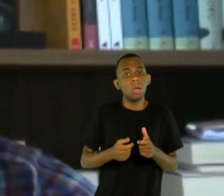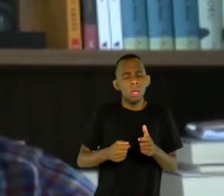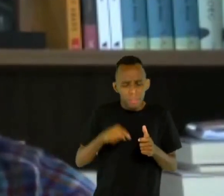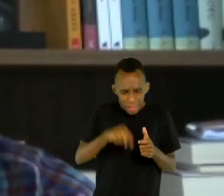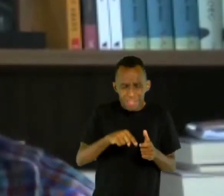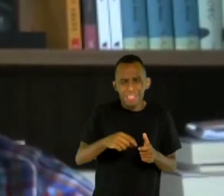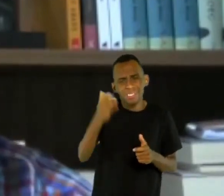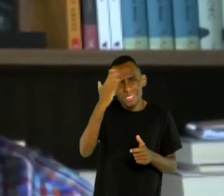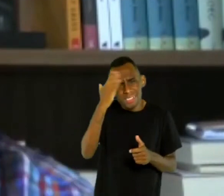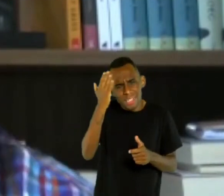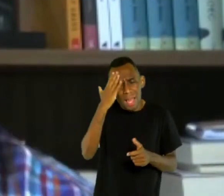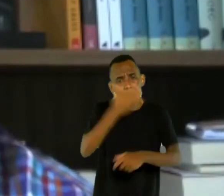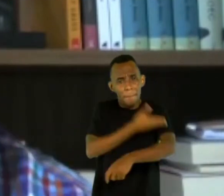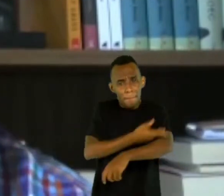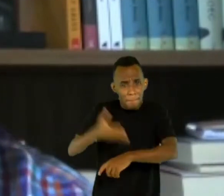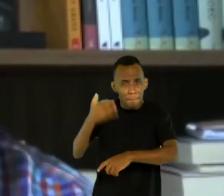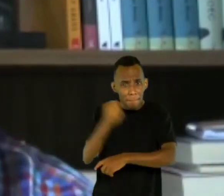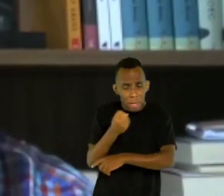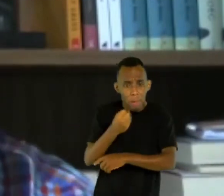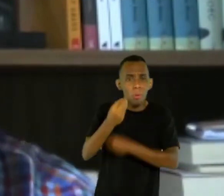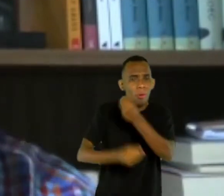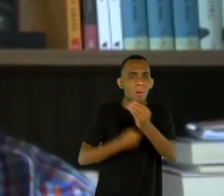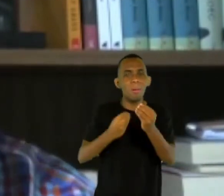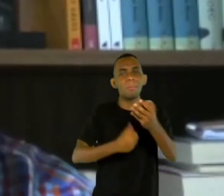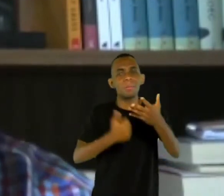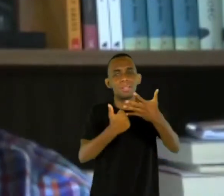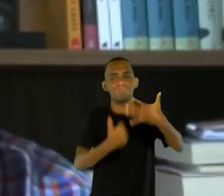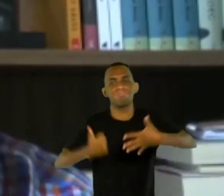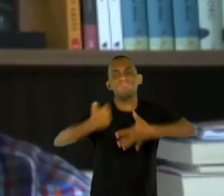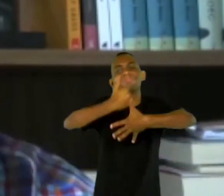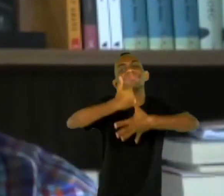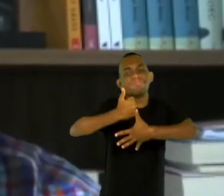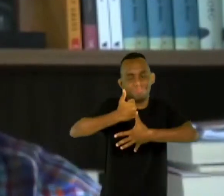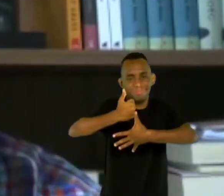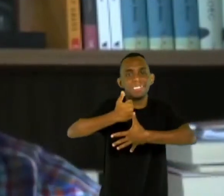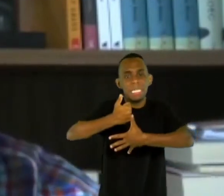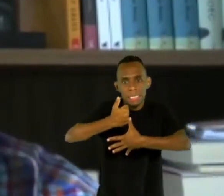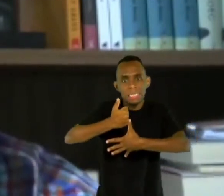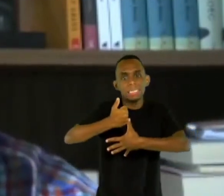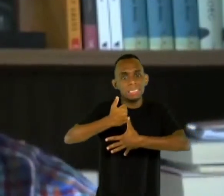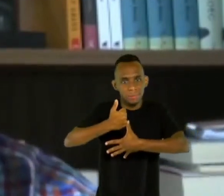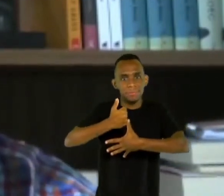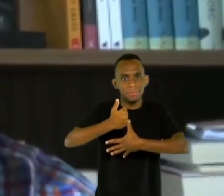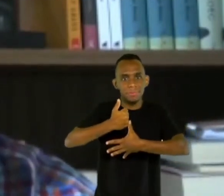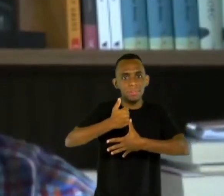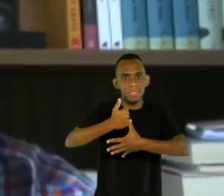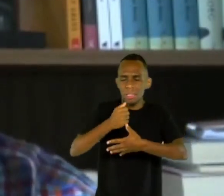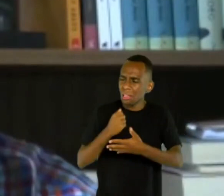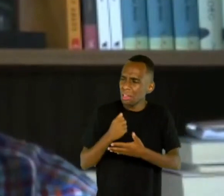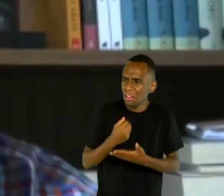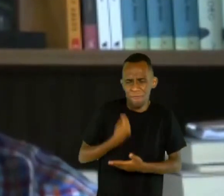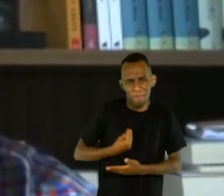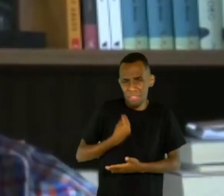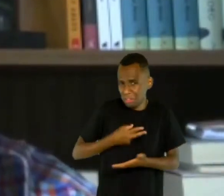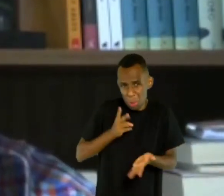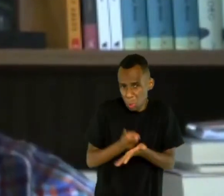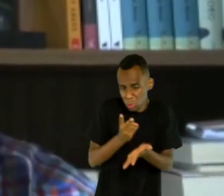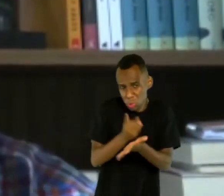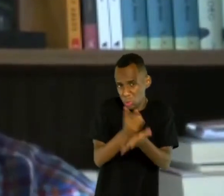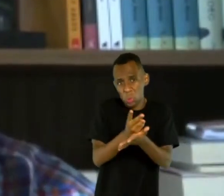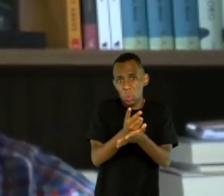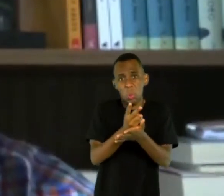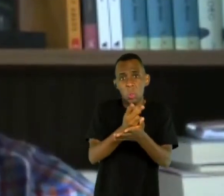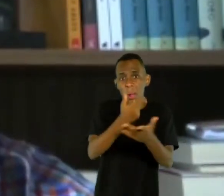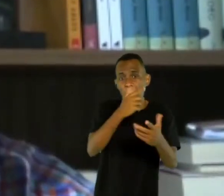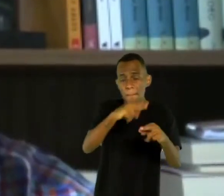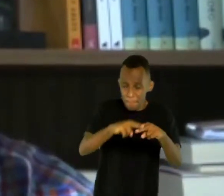de como eles sobreviveram a algo que era terrível, né, e que pôs a